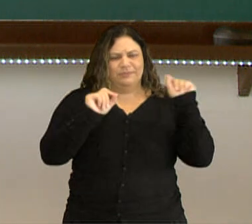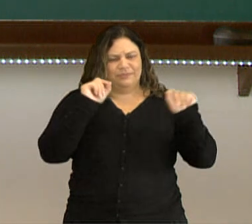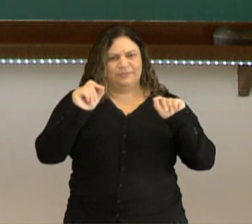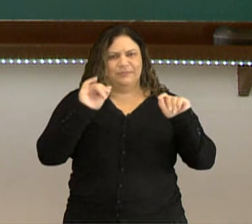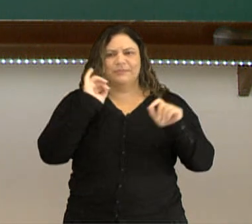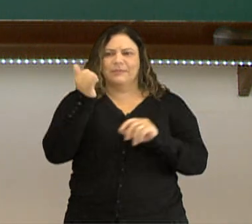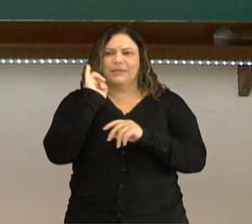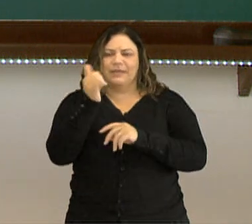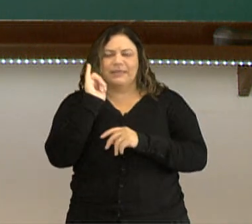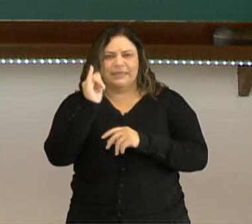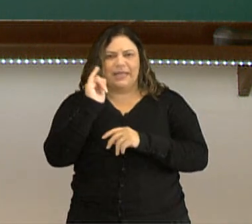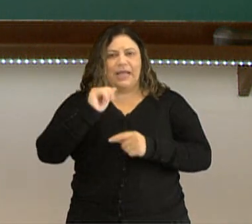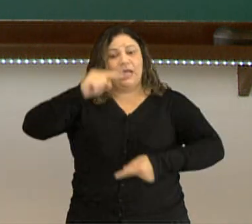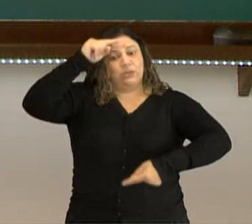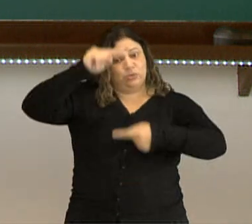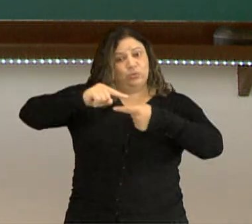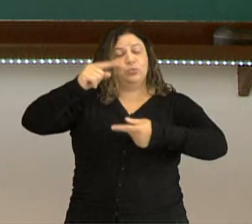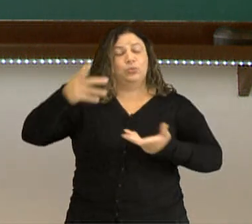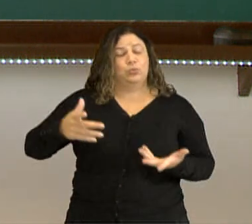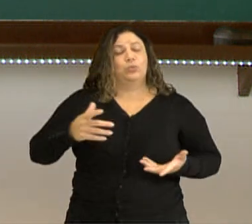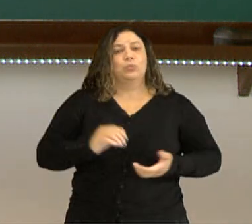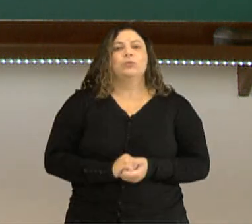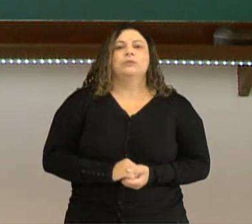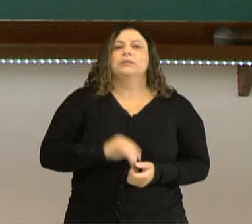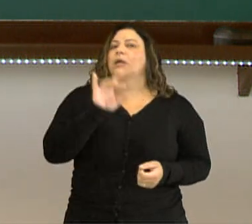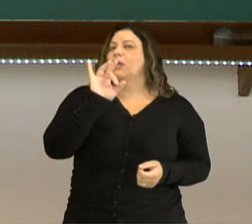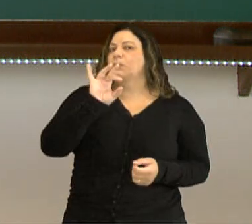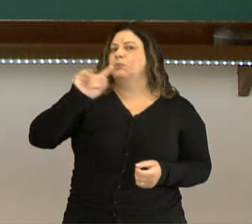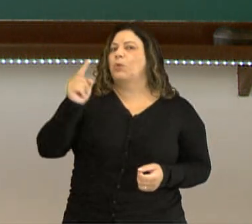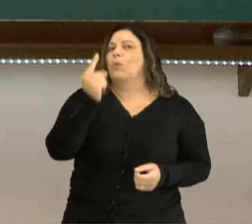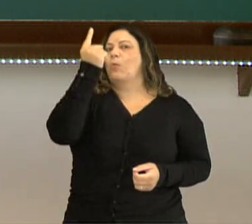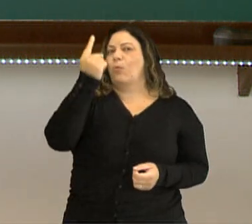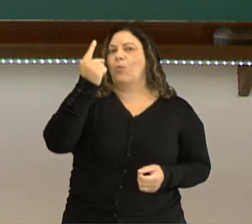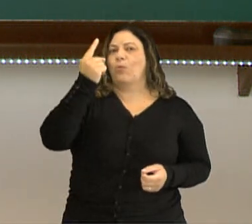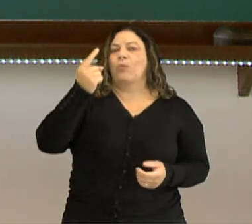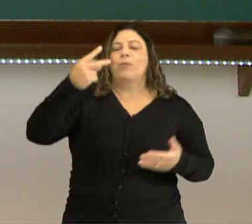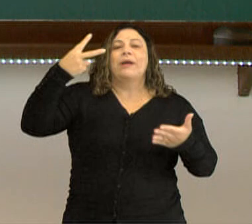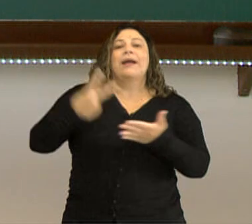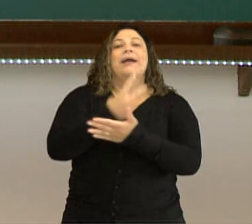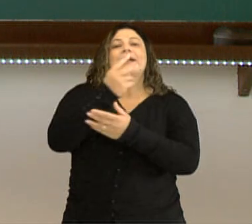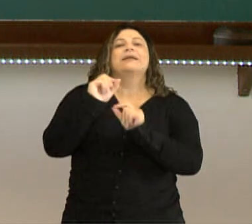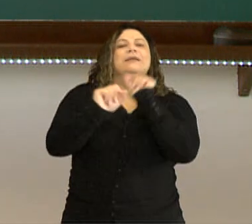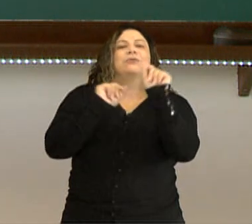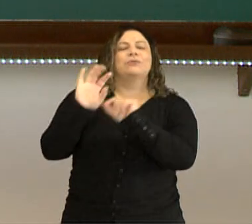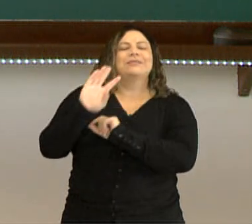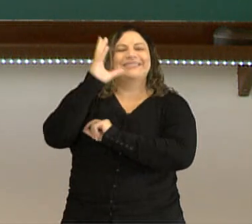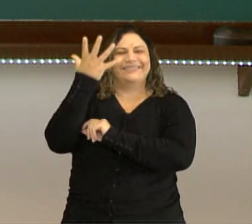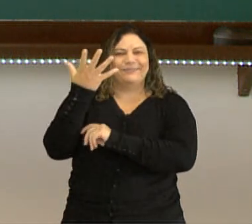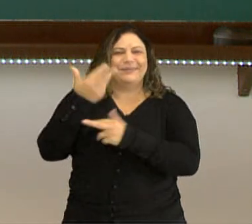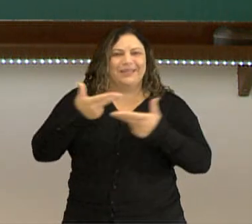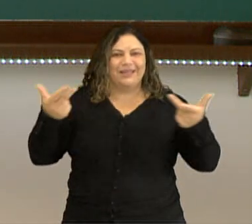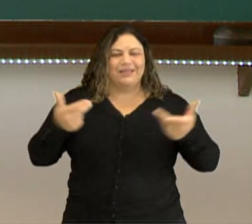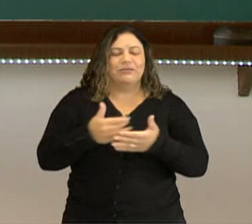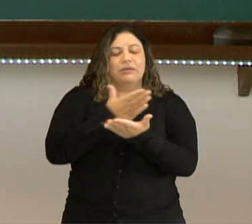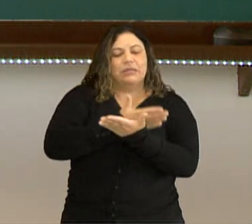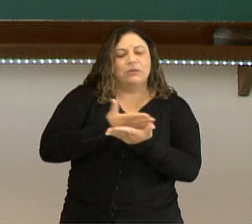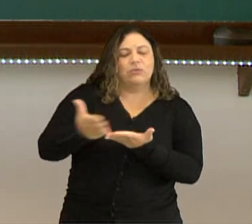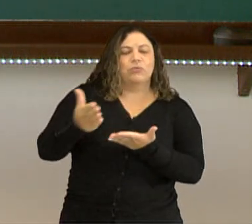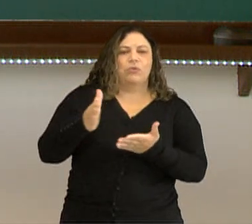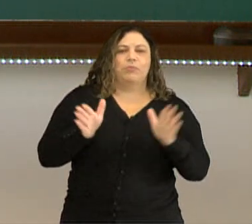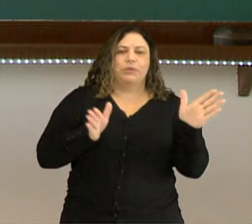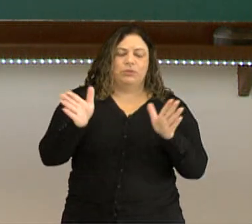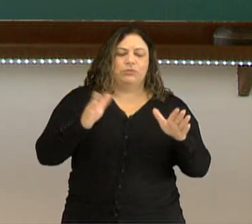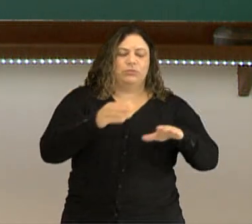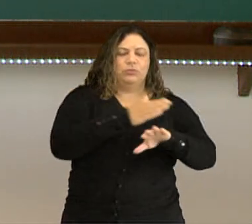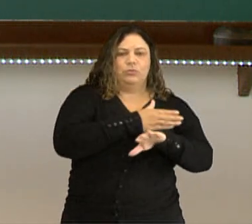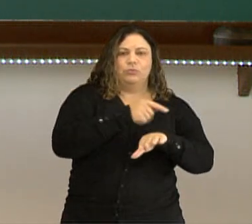narrativa curta, então ele trabalha apenas um conflito. Então, esse conflito tem o começo, né, a ordem cronológica,